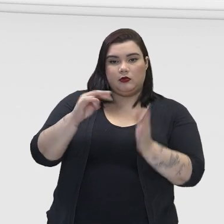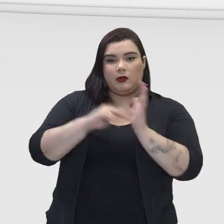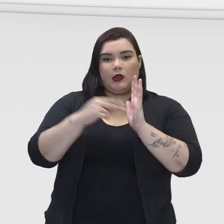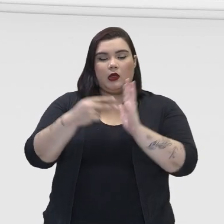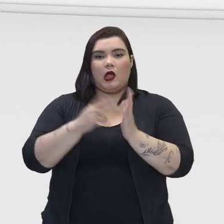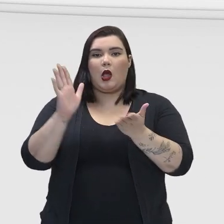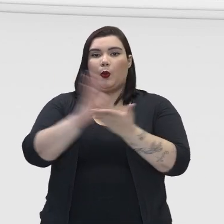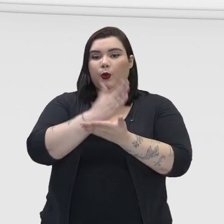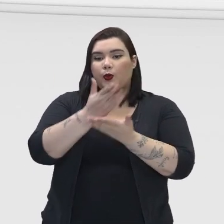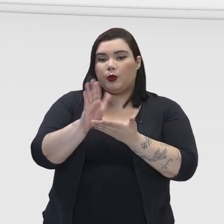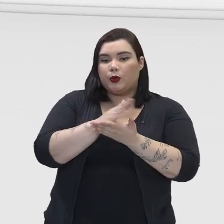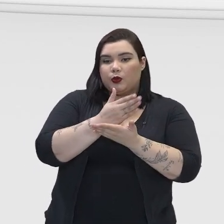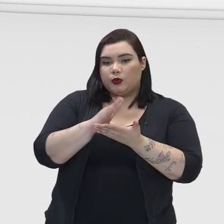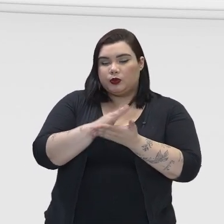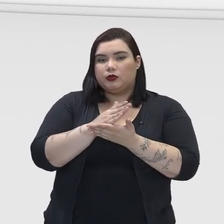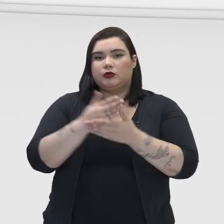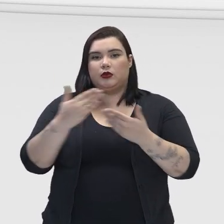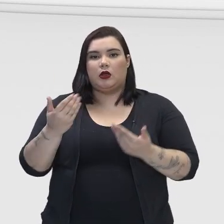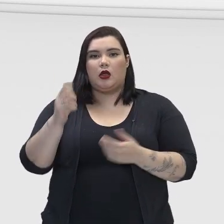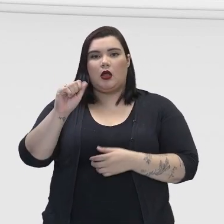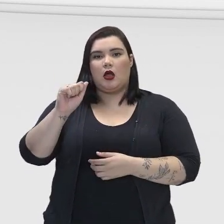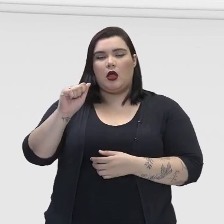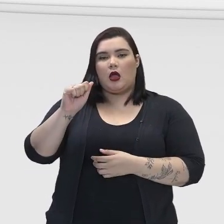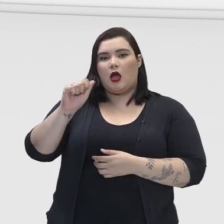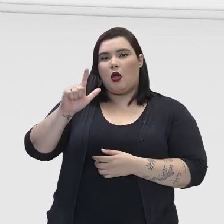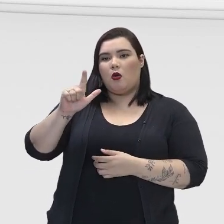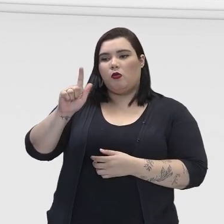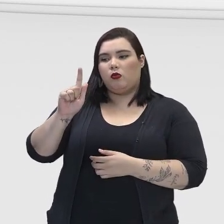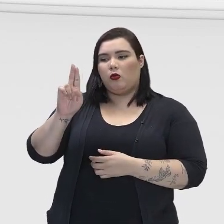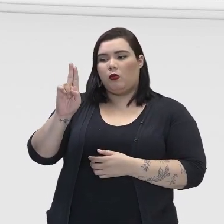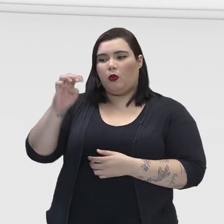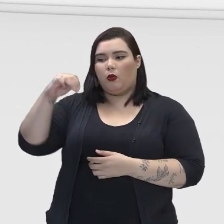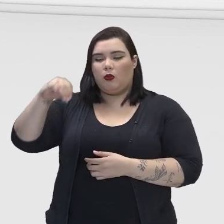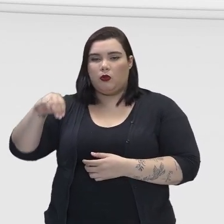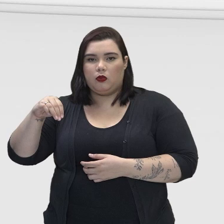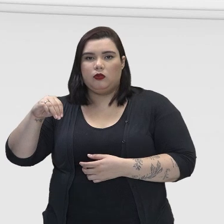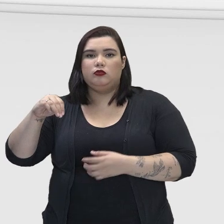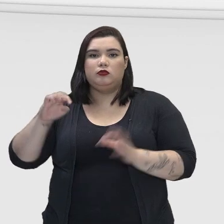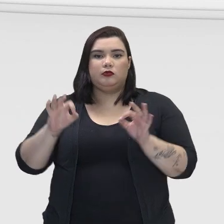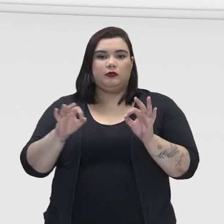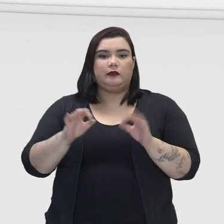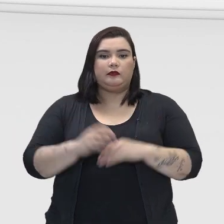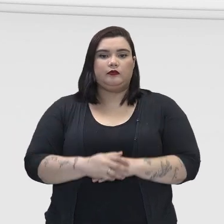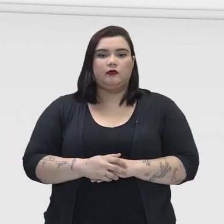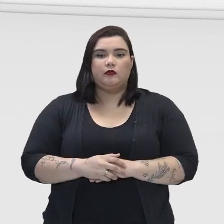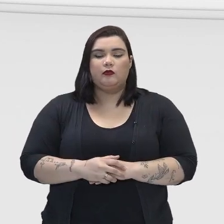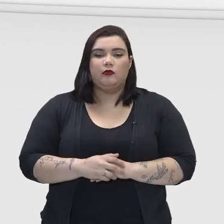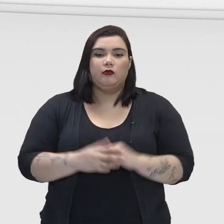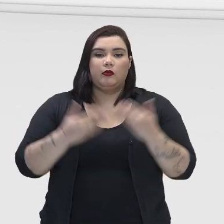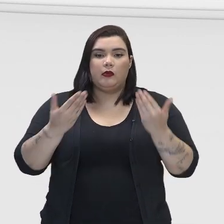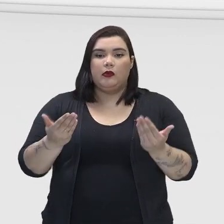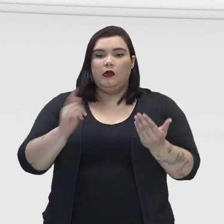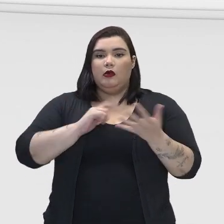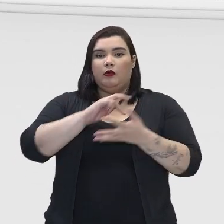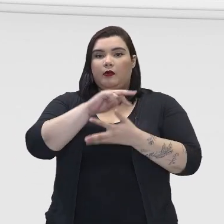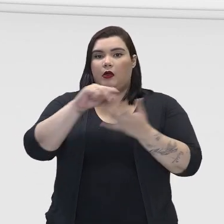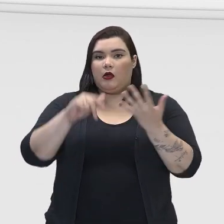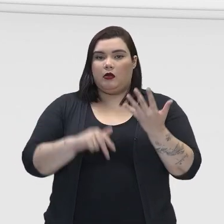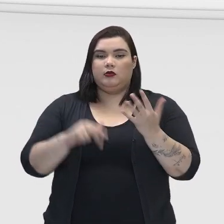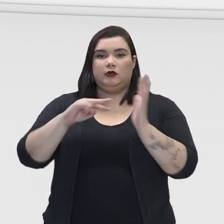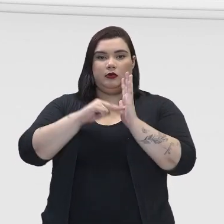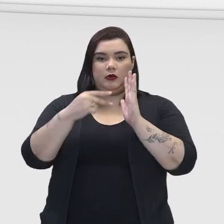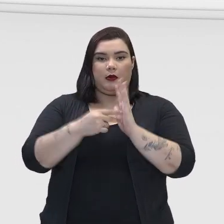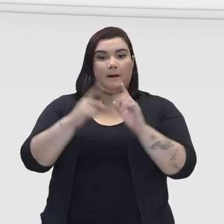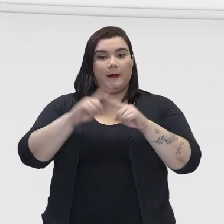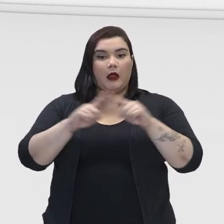algum, alguma, alguns, algumas, nenhum. Várias coisas eles podem significar, só que